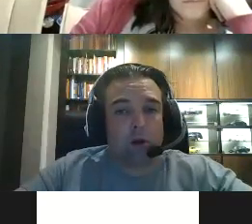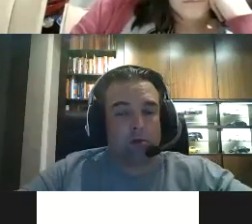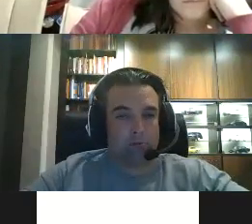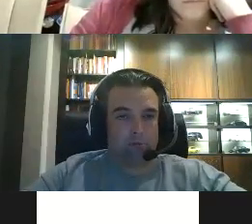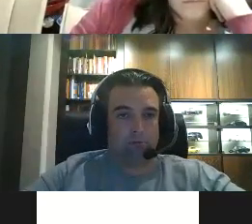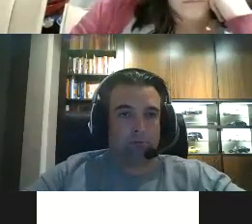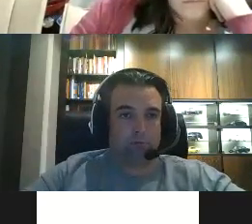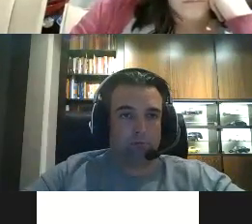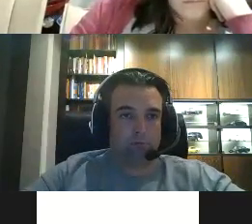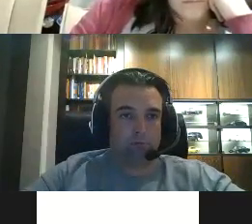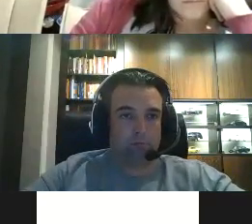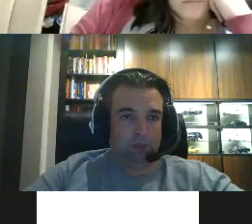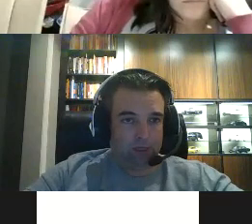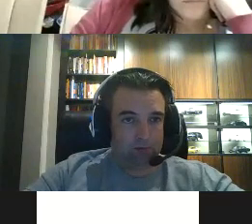um só.